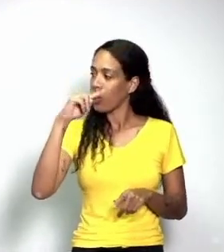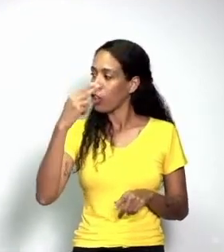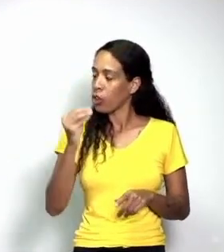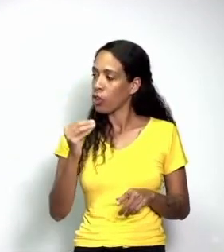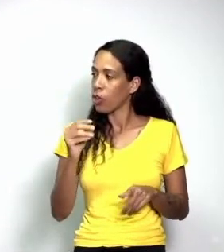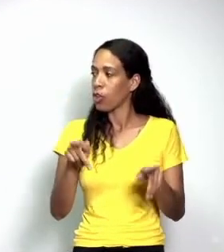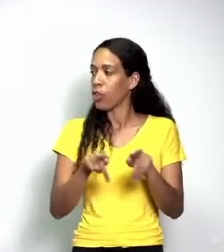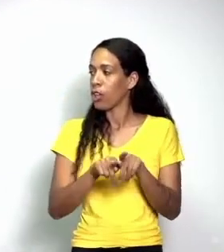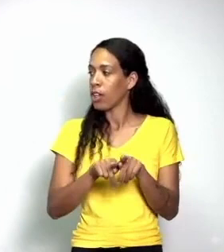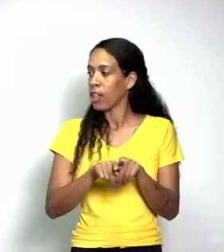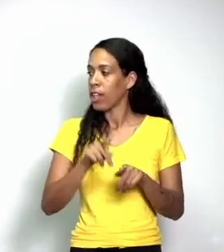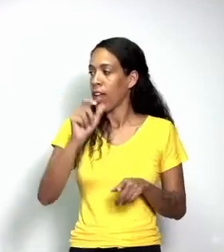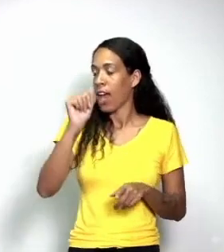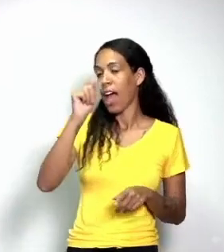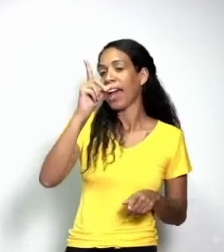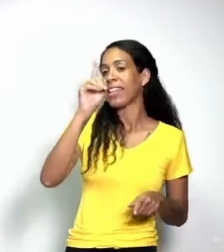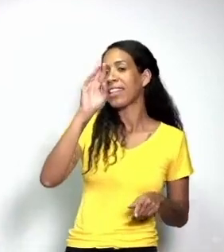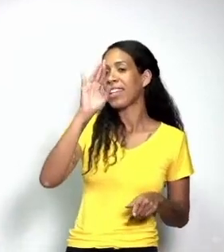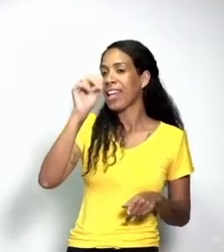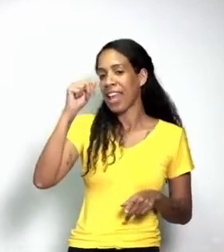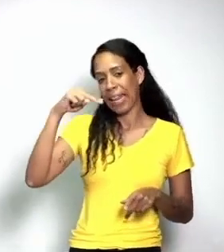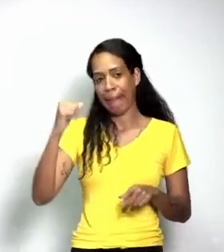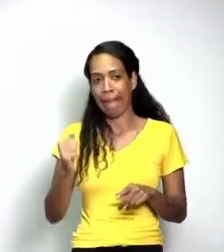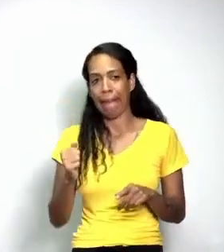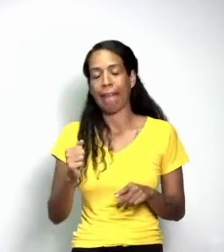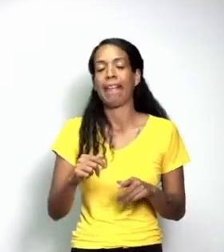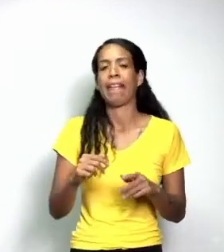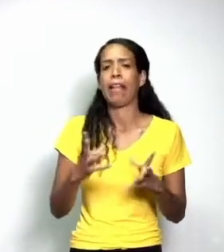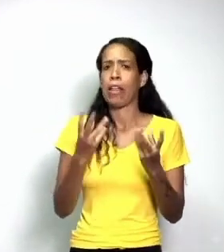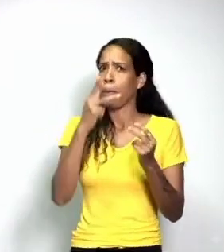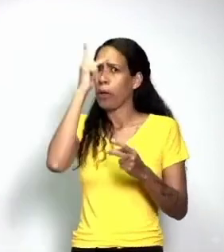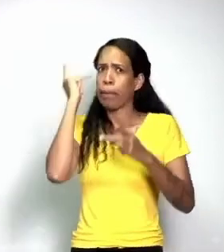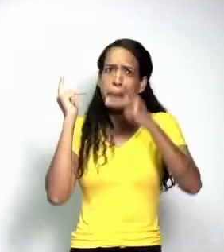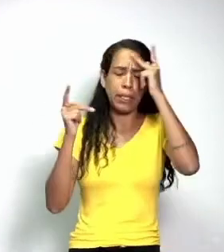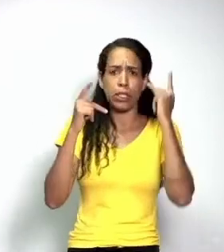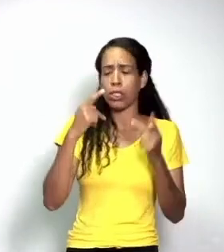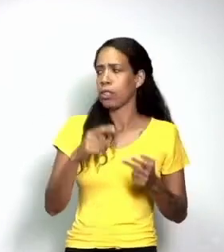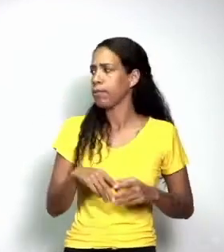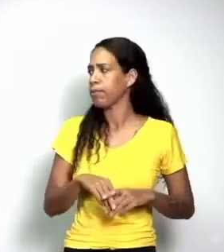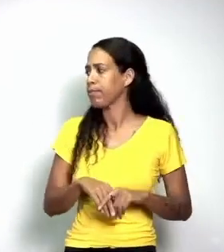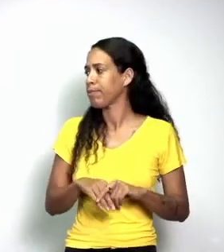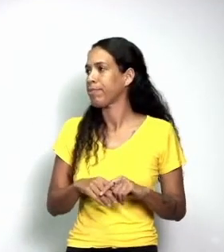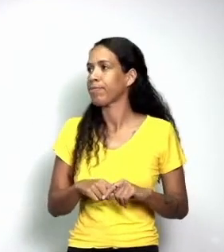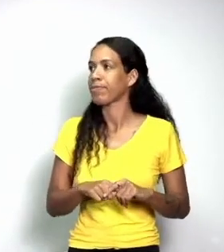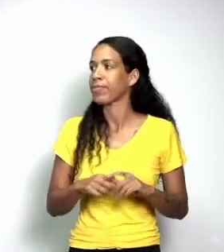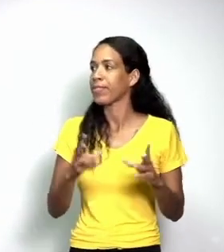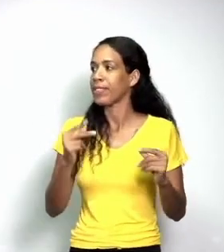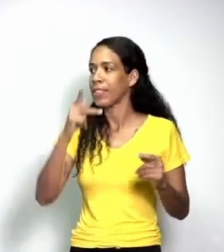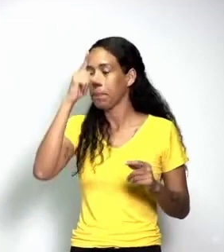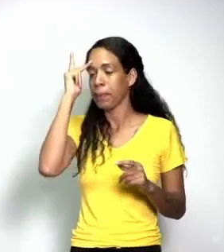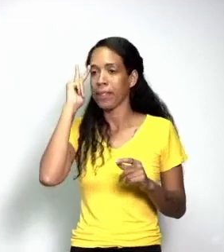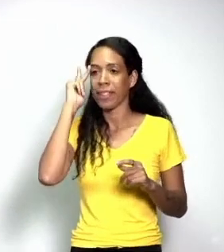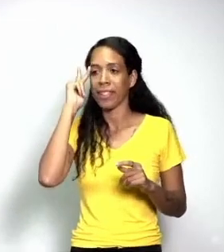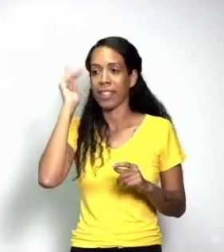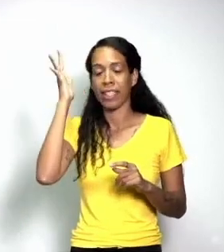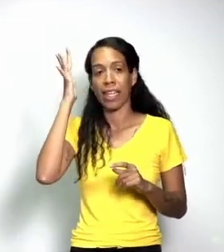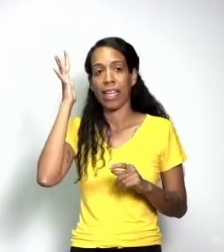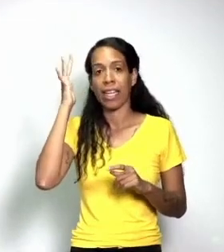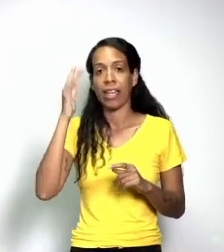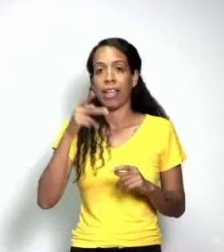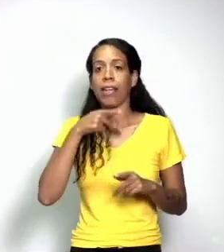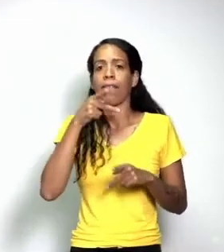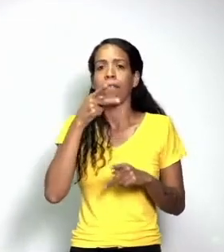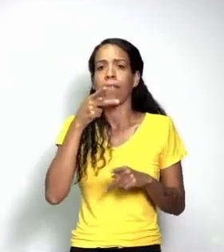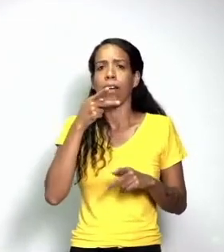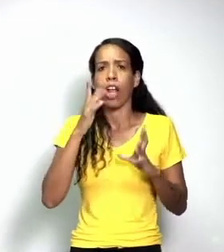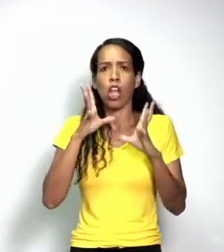Adriana, Adriana Messias e e Isaac. Messias Isaac, lá da Icon, e Novinho de novo. E aí amanhã a gente vai falar